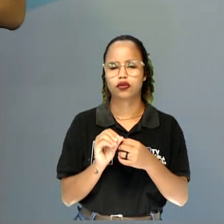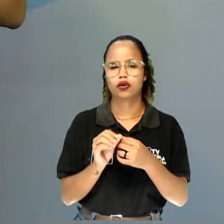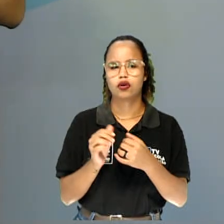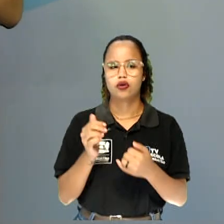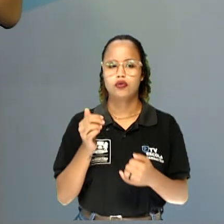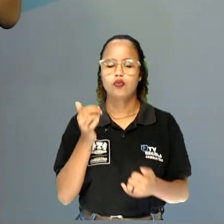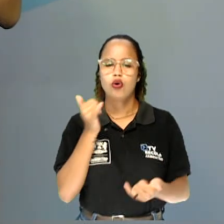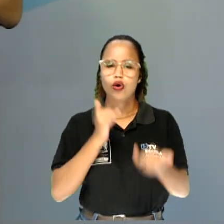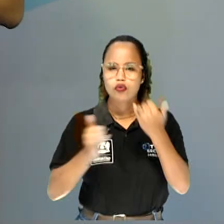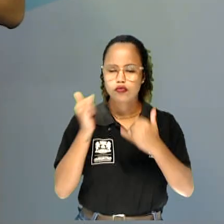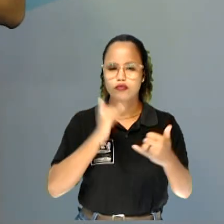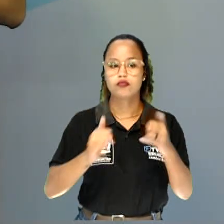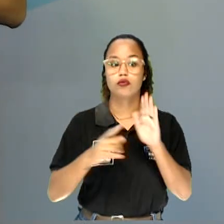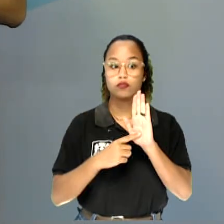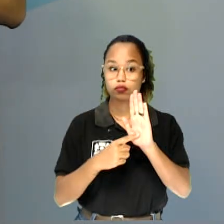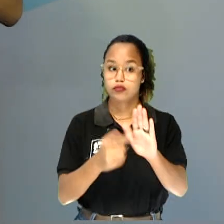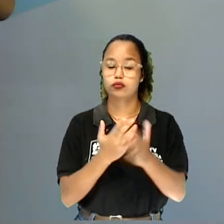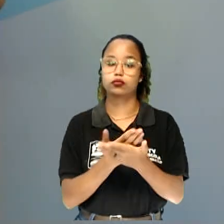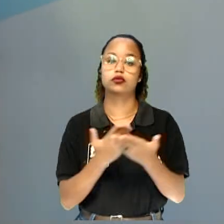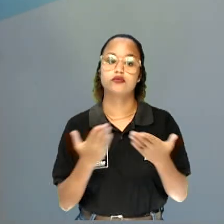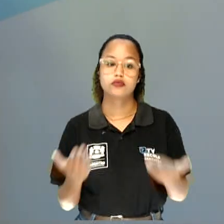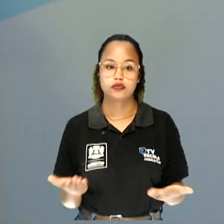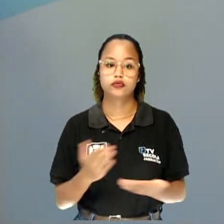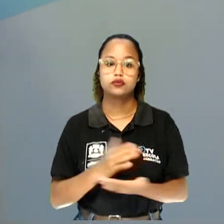infográfico mostrando para vocês aí, ó,